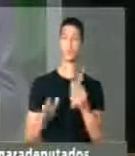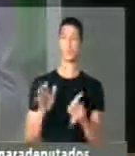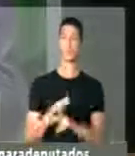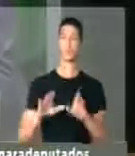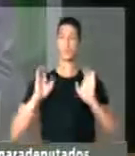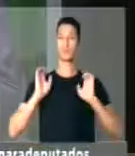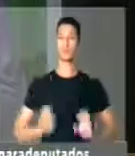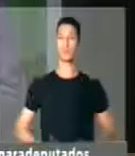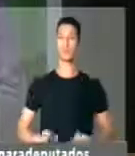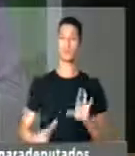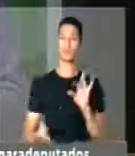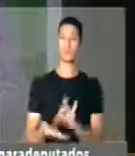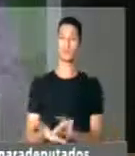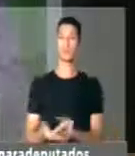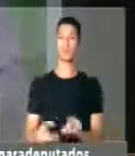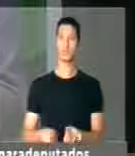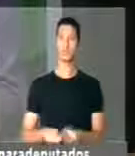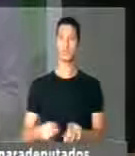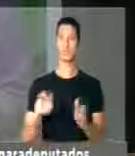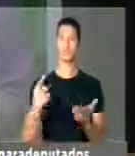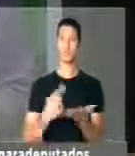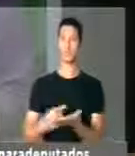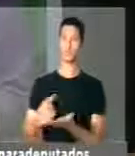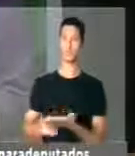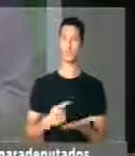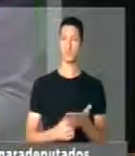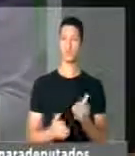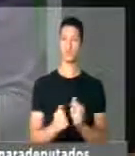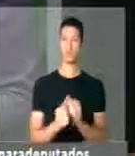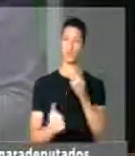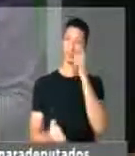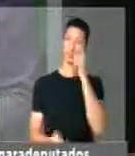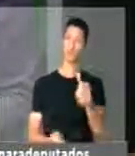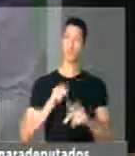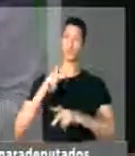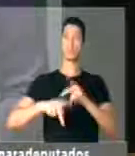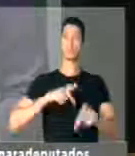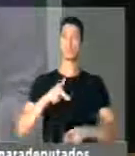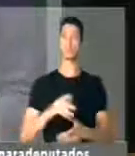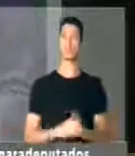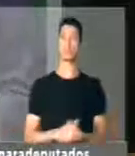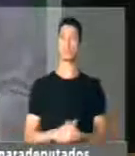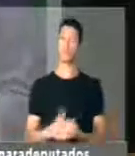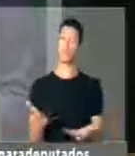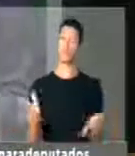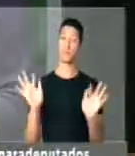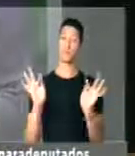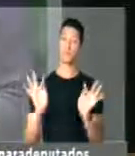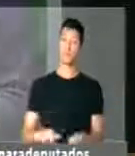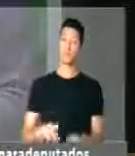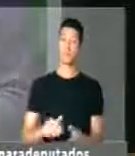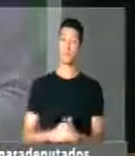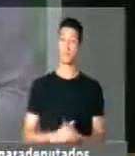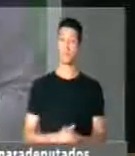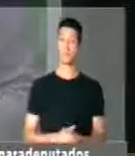de ética, de honestidade e de compromisso com os interesses do povo. E, finalmente,